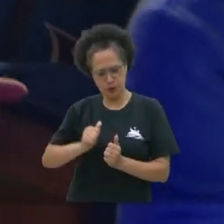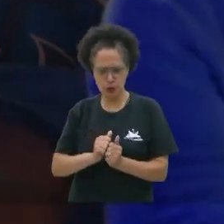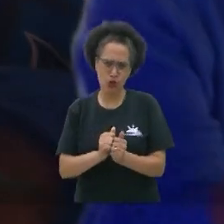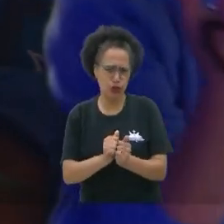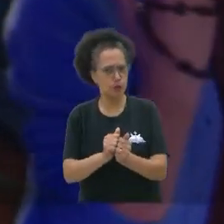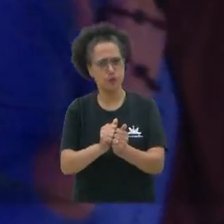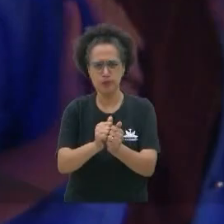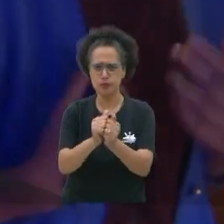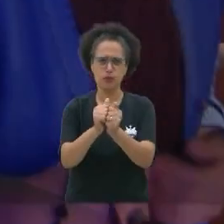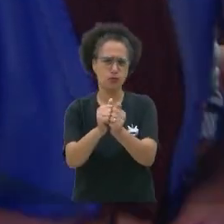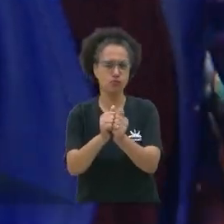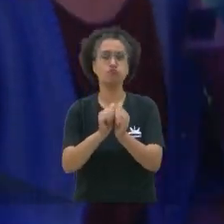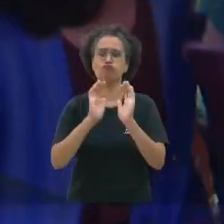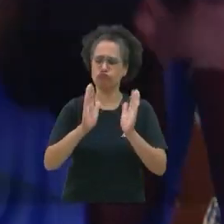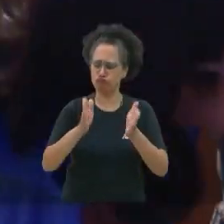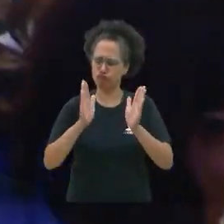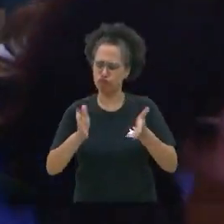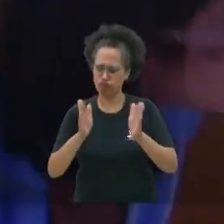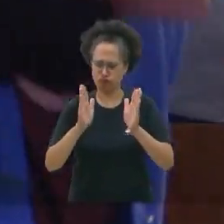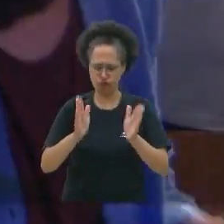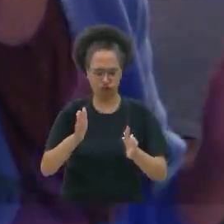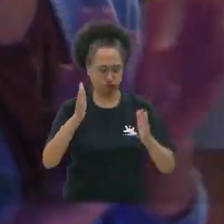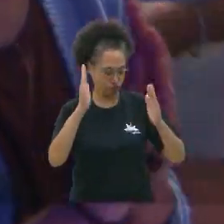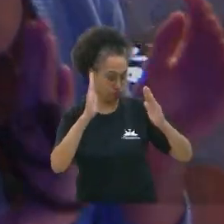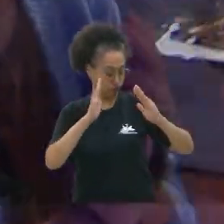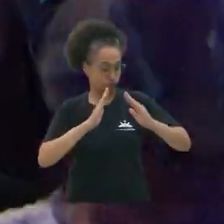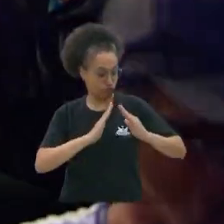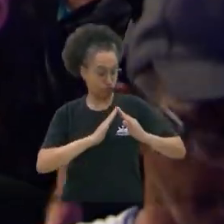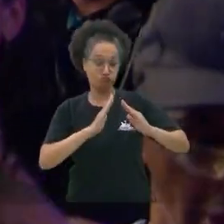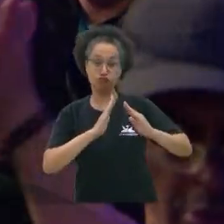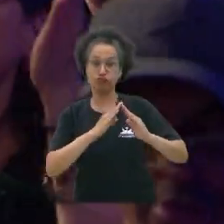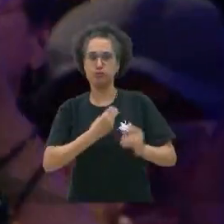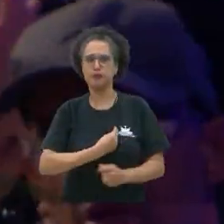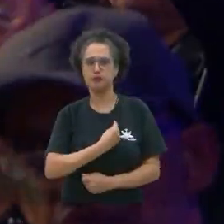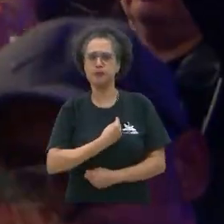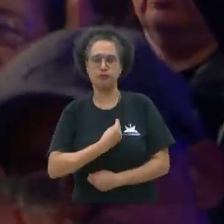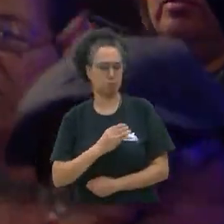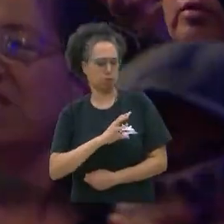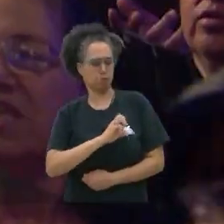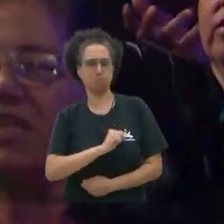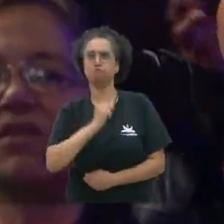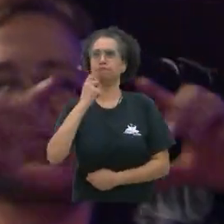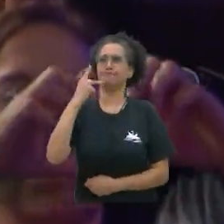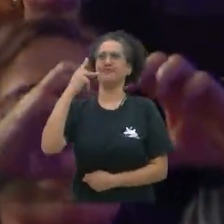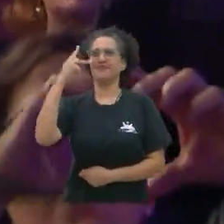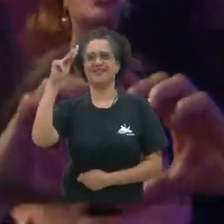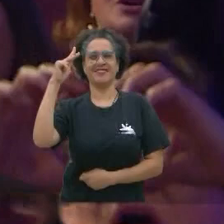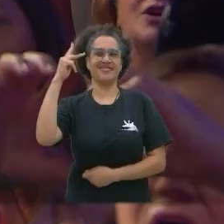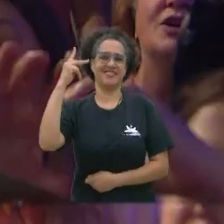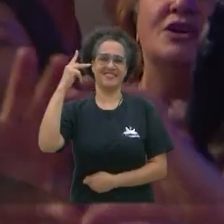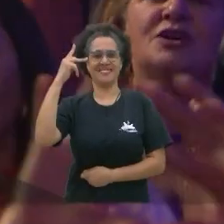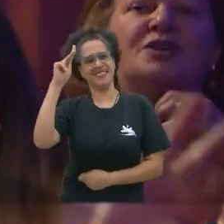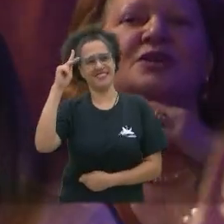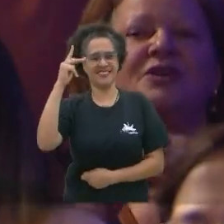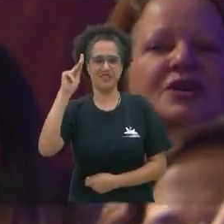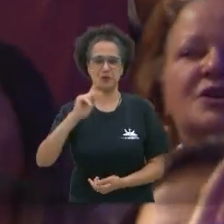levo comigo. Eu já sou um templo vivo do teu.